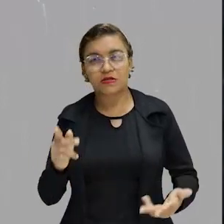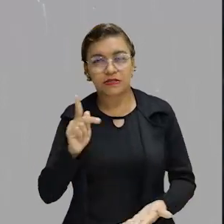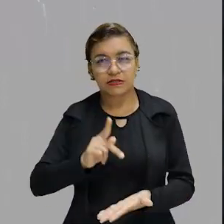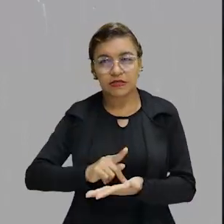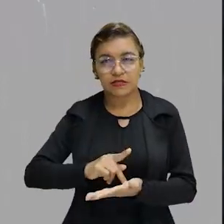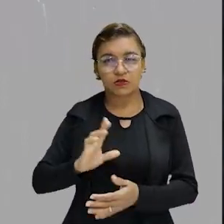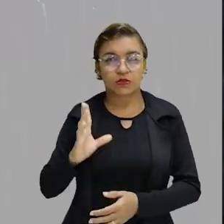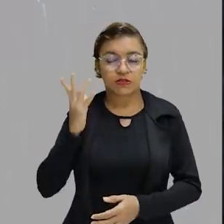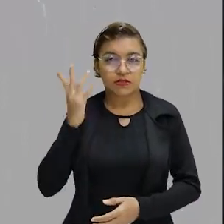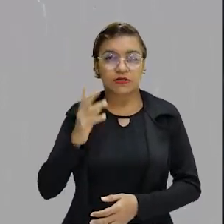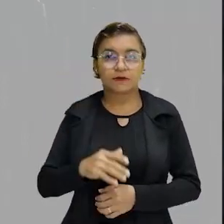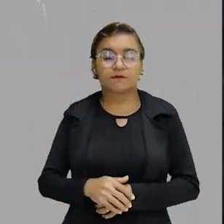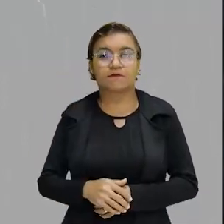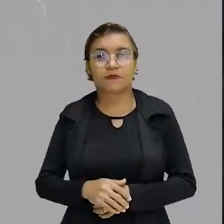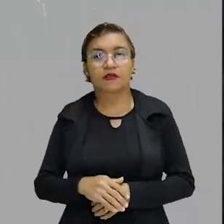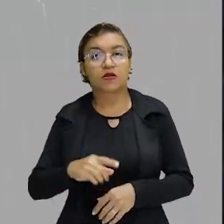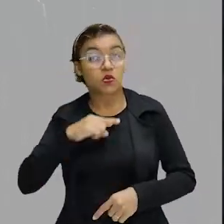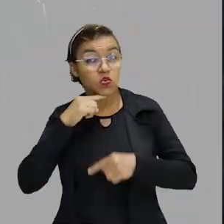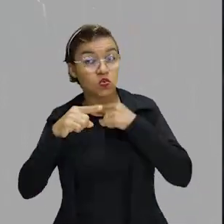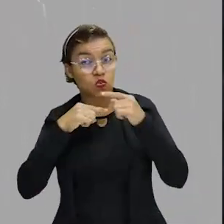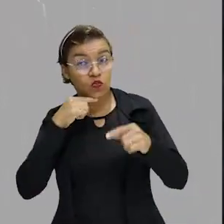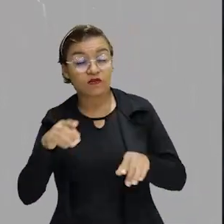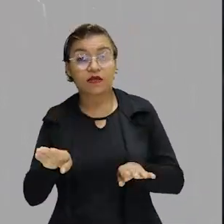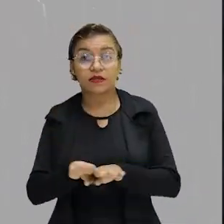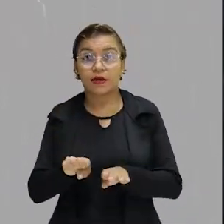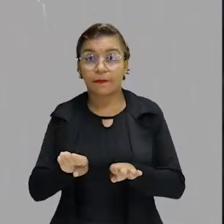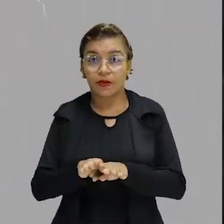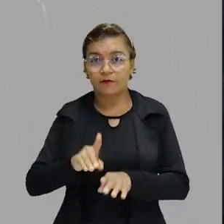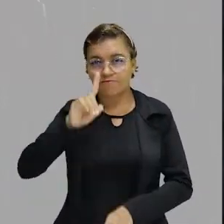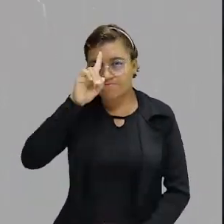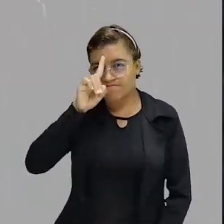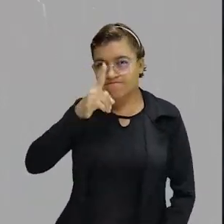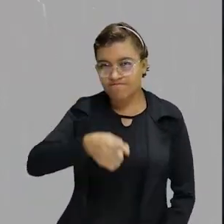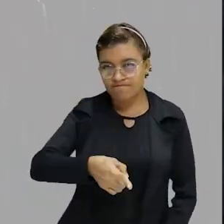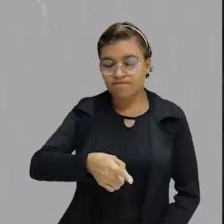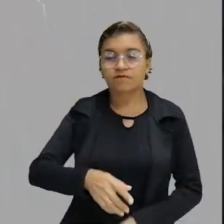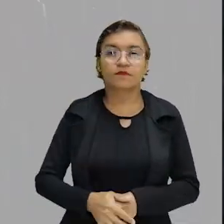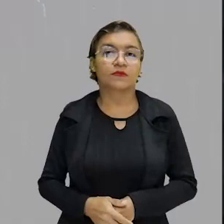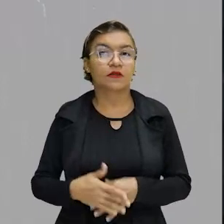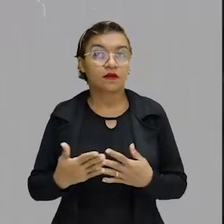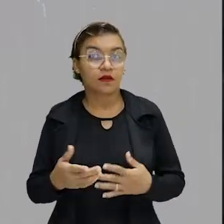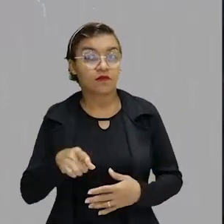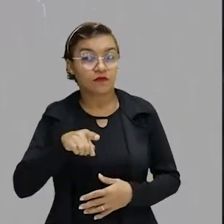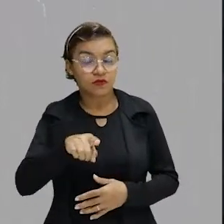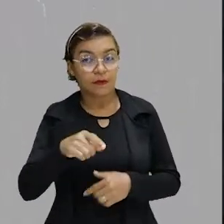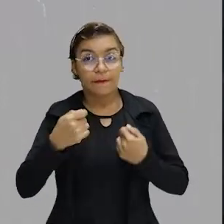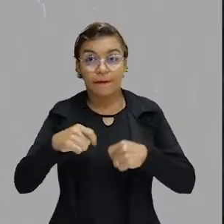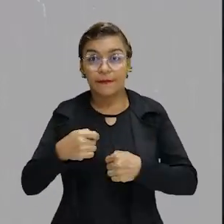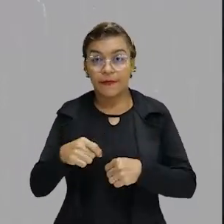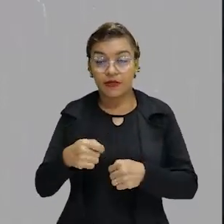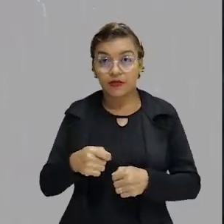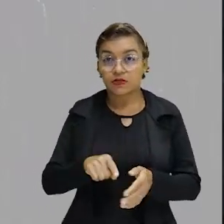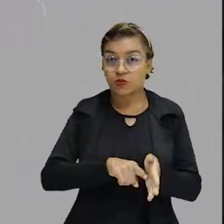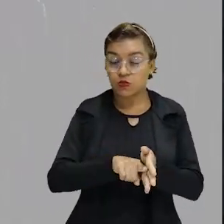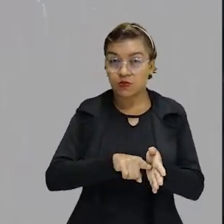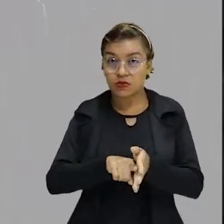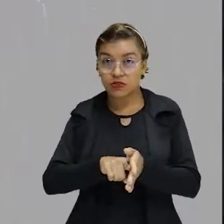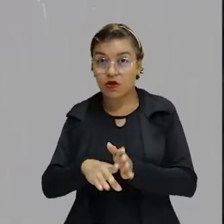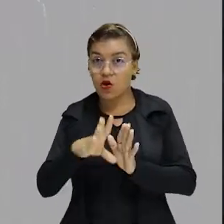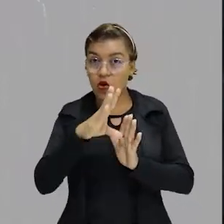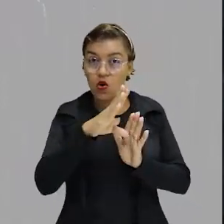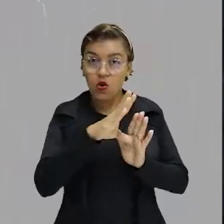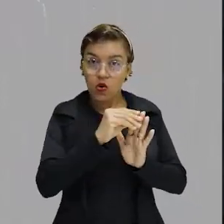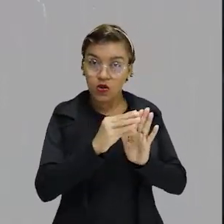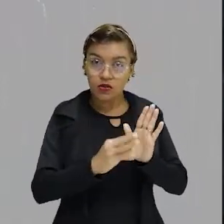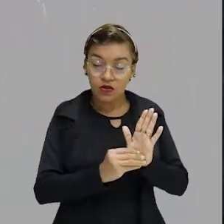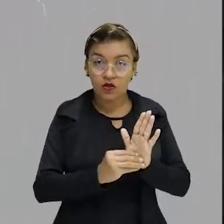O subjuntivo indica uma dúvida e o imperativo uma ordem ou pedido. Então, é necessário que vocês revejam esse conteúdo de verbo para que vocês